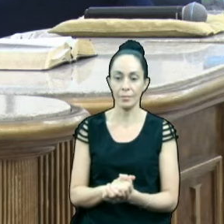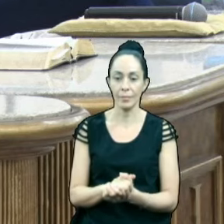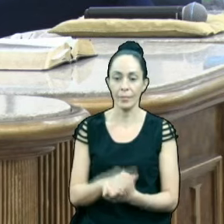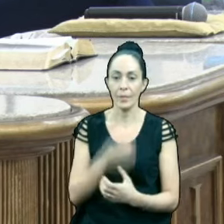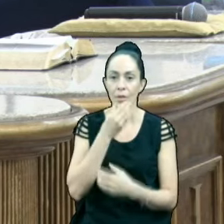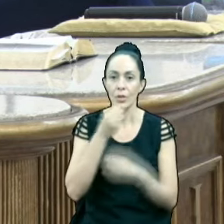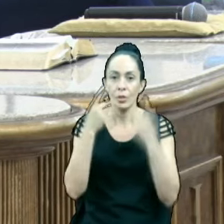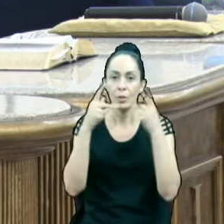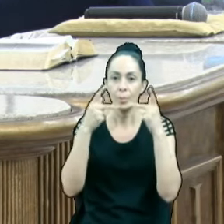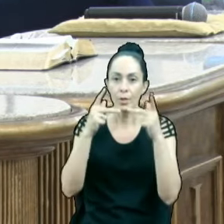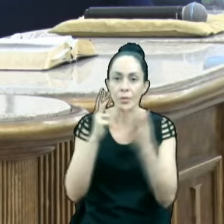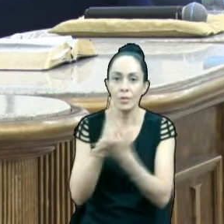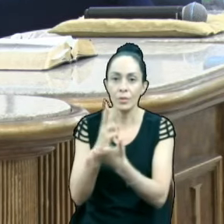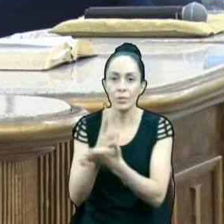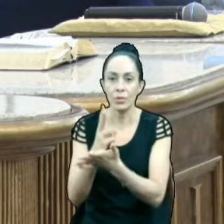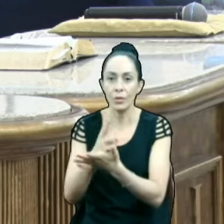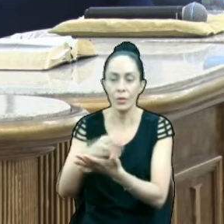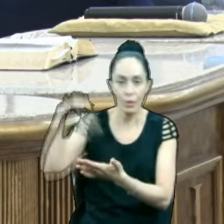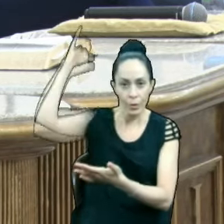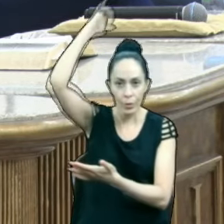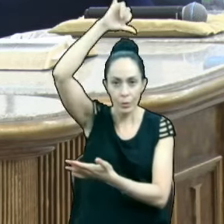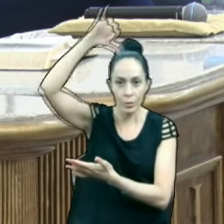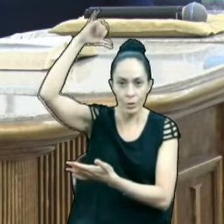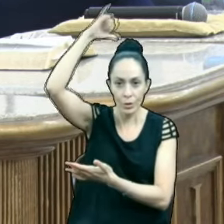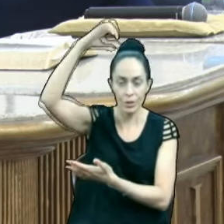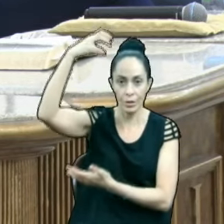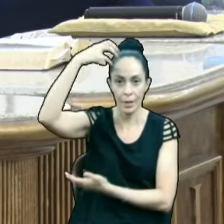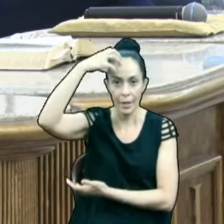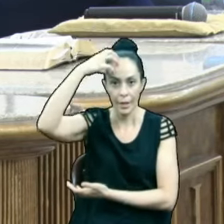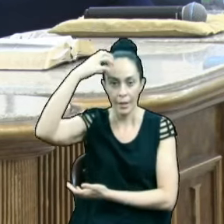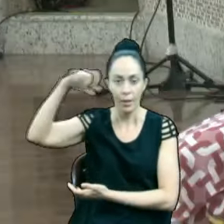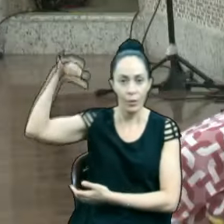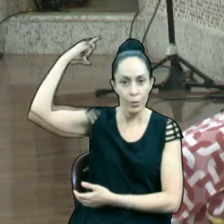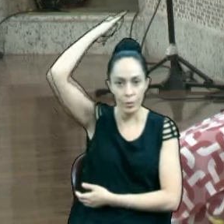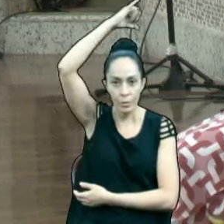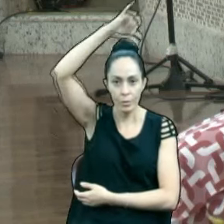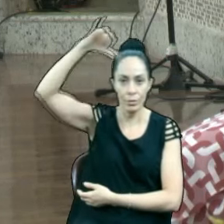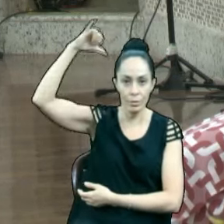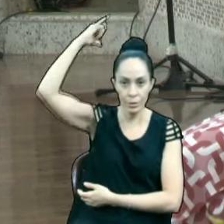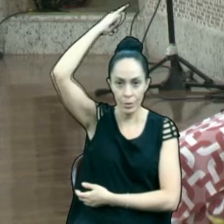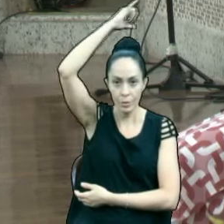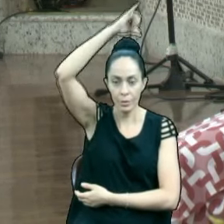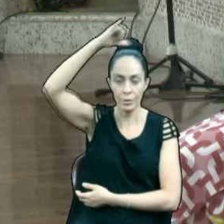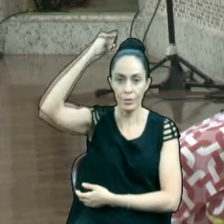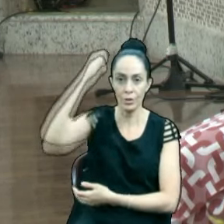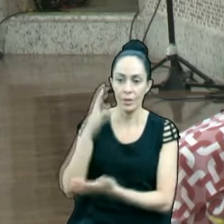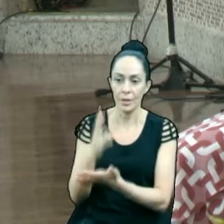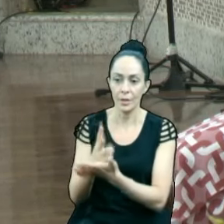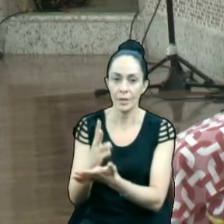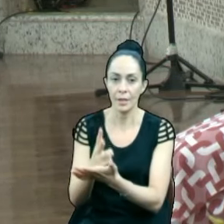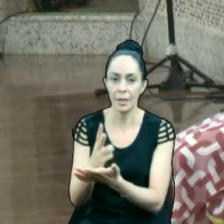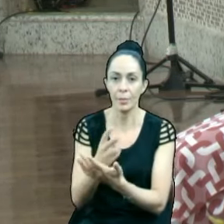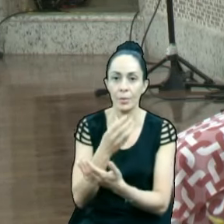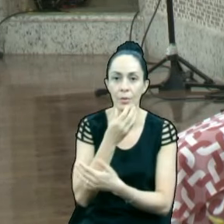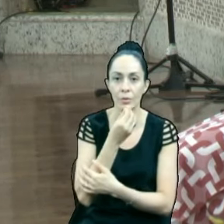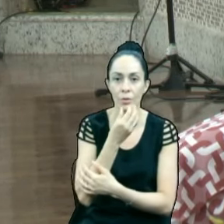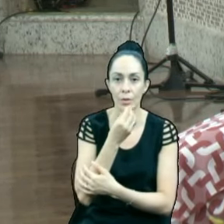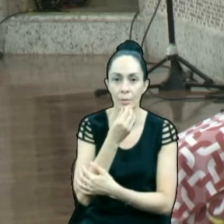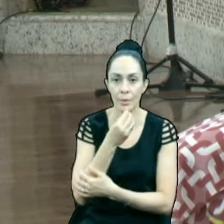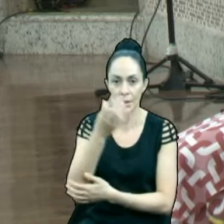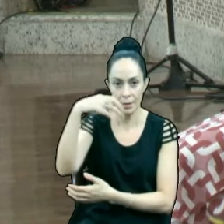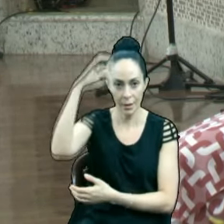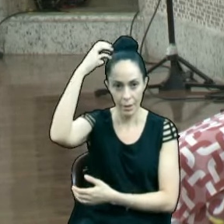Israel e um um profeta no seu lugar para obra continuar a passar um são para